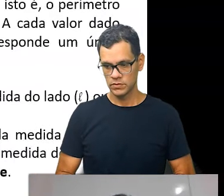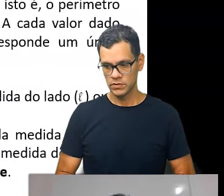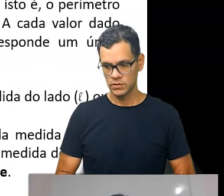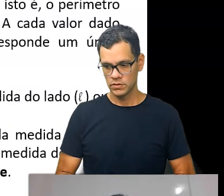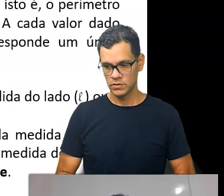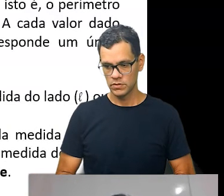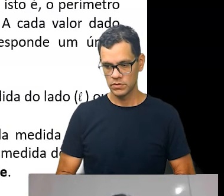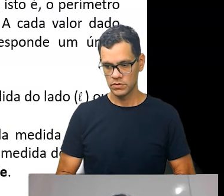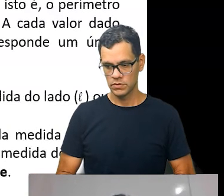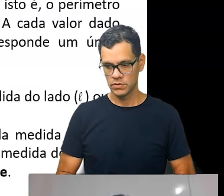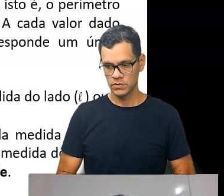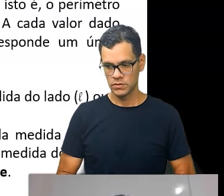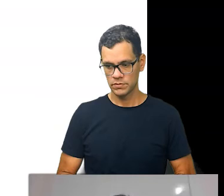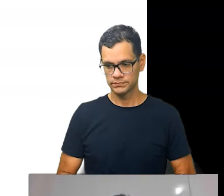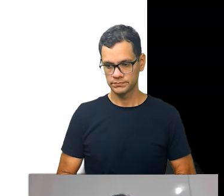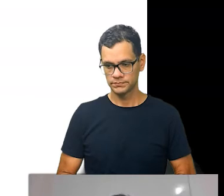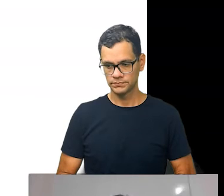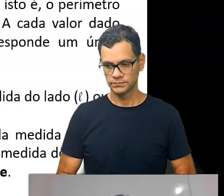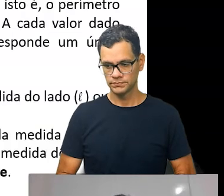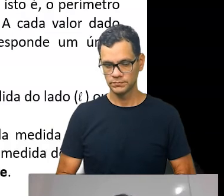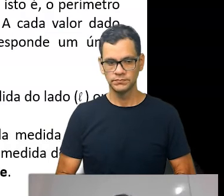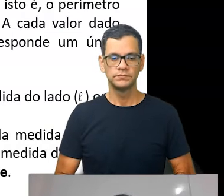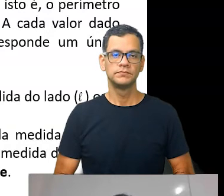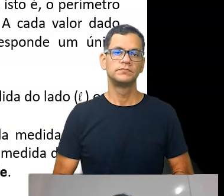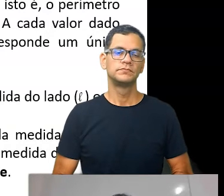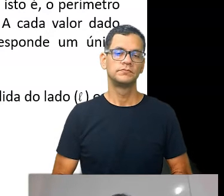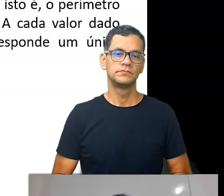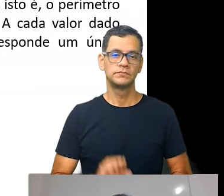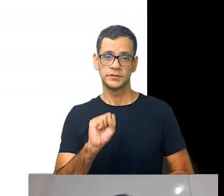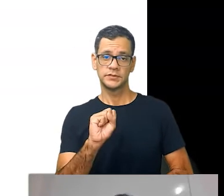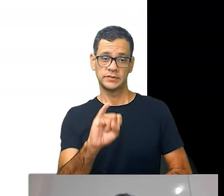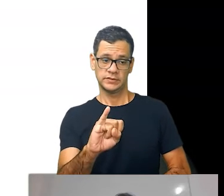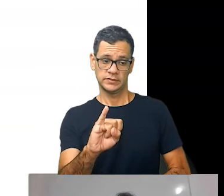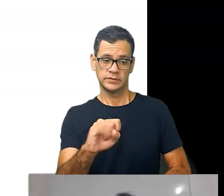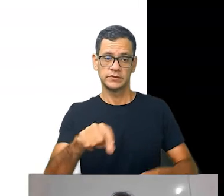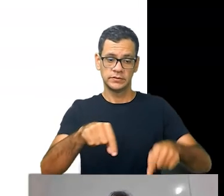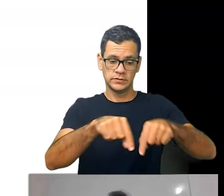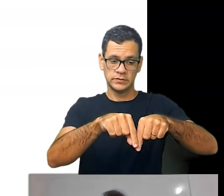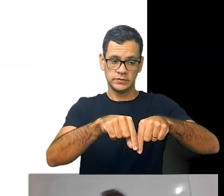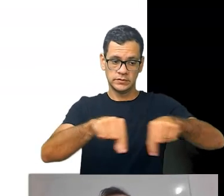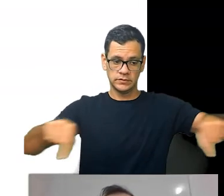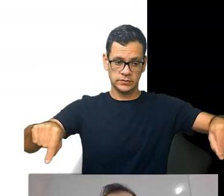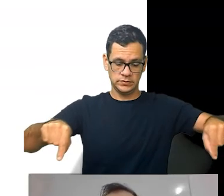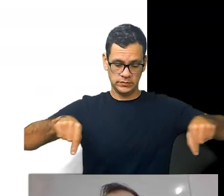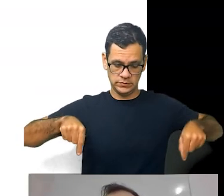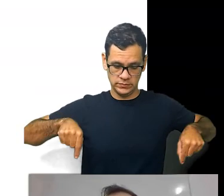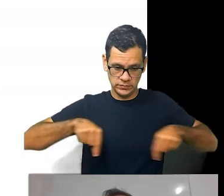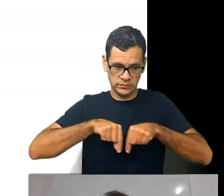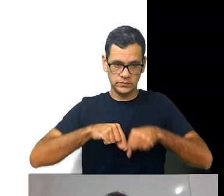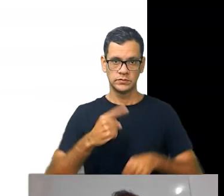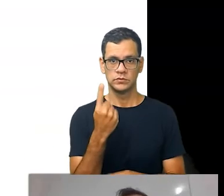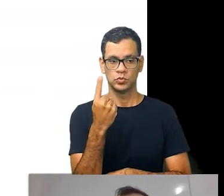deixa eu colocar aqui o quadradinho. Sumiu meu quadradinho. Então tá, volta. Então, se o quadrado